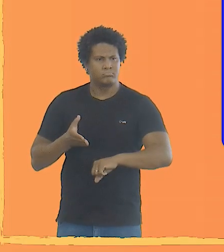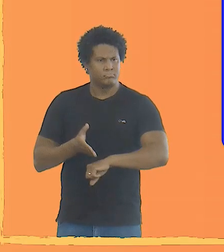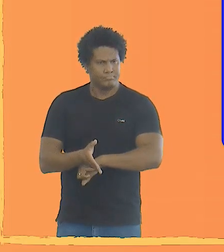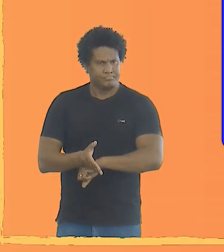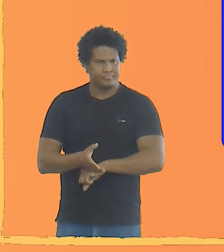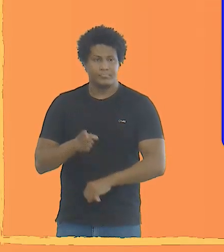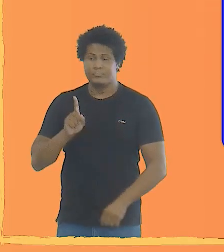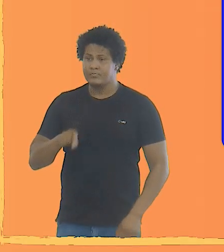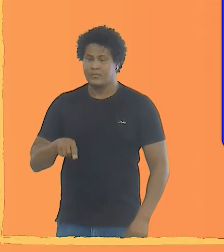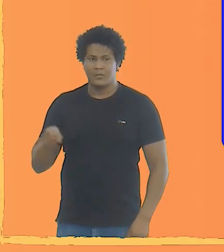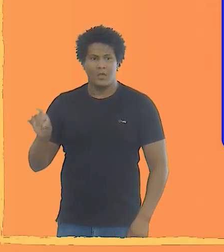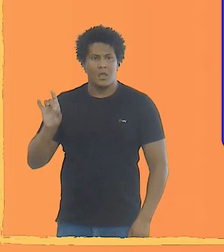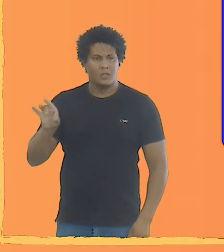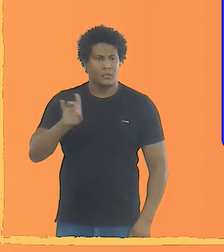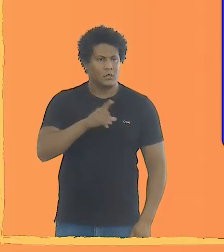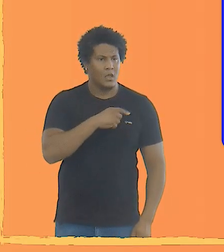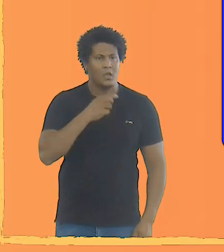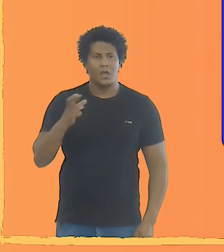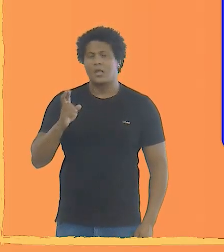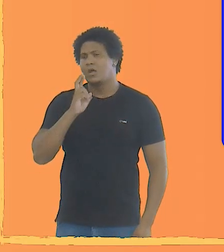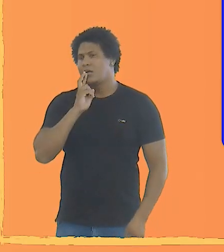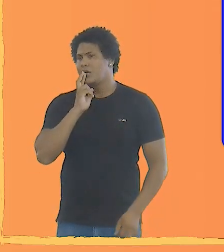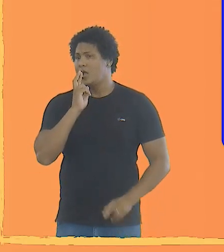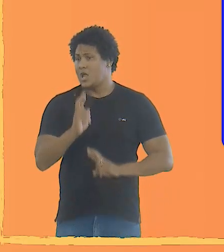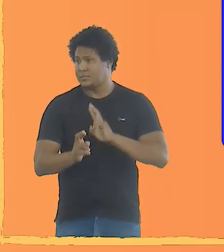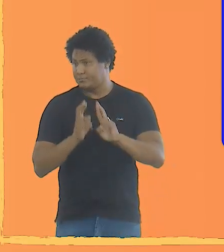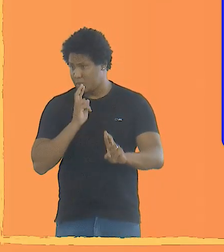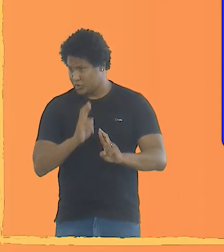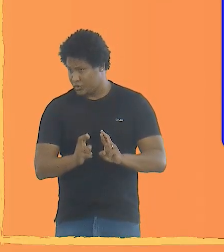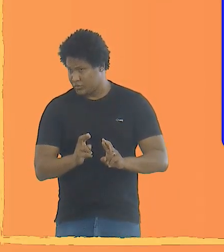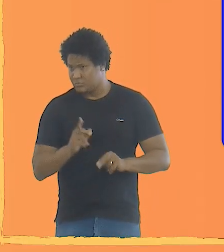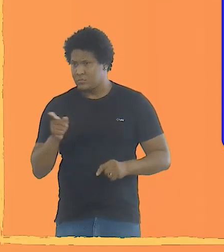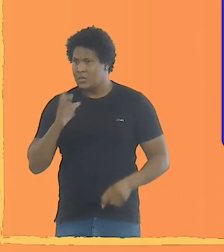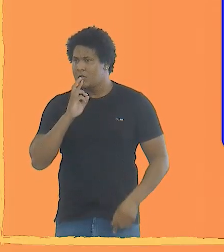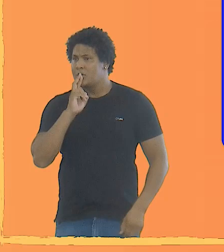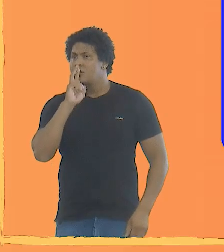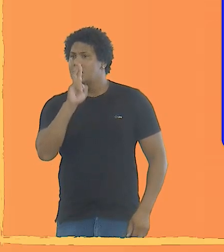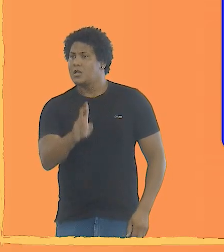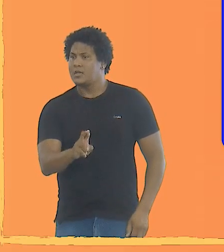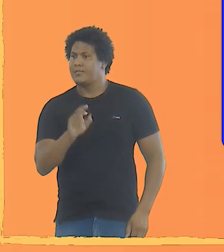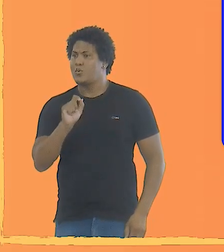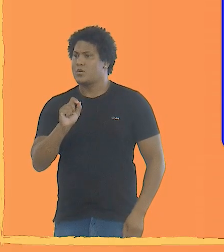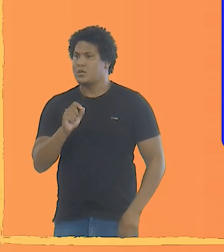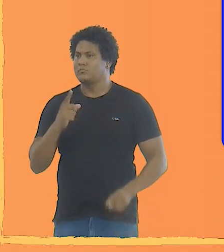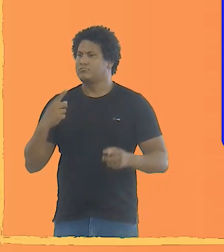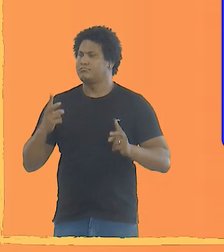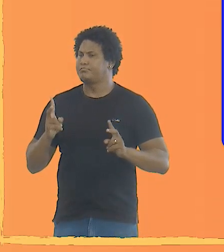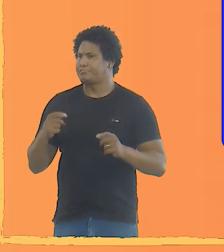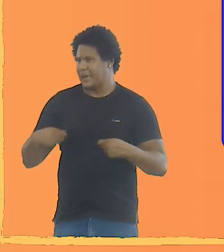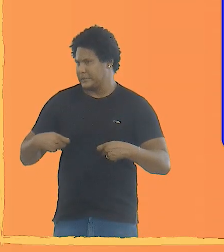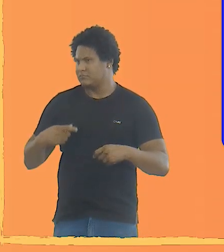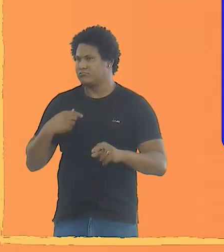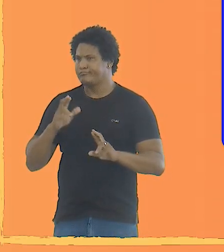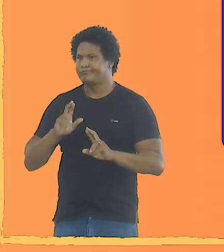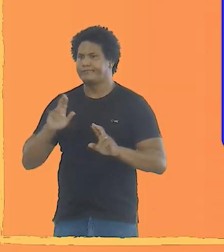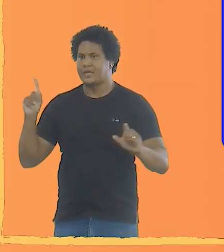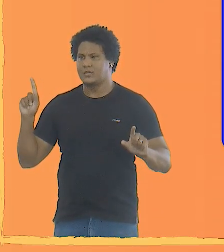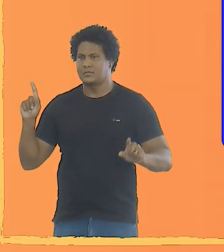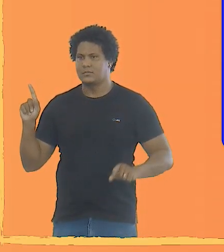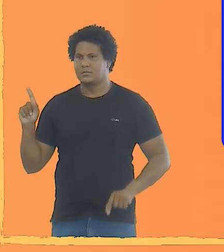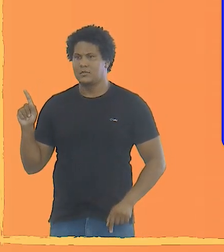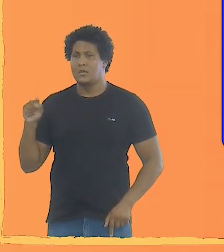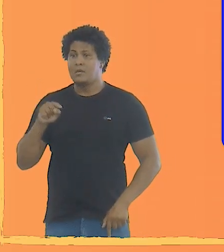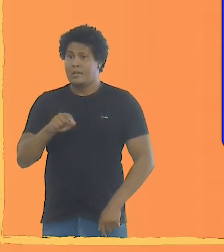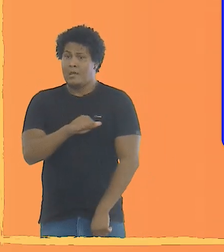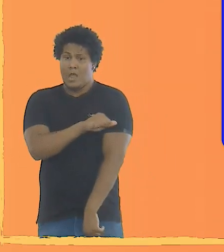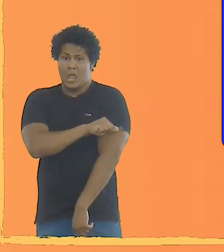sua resposta. As respostas devem ser sempre distintas das anteriores e um mesmo aluno